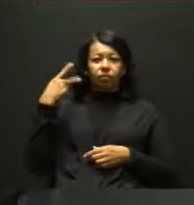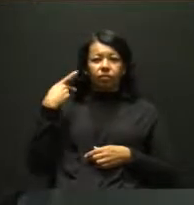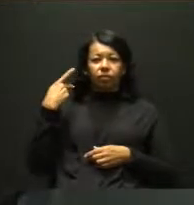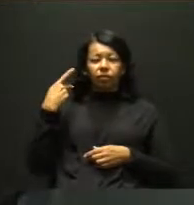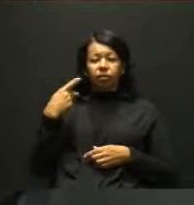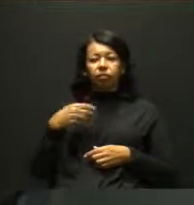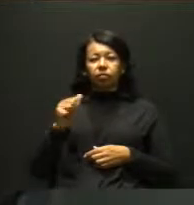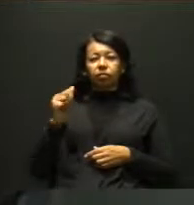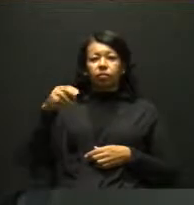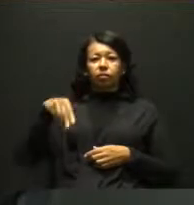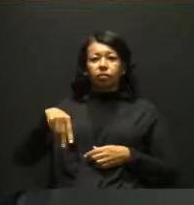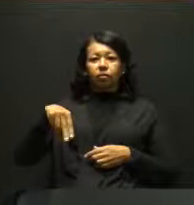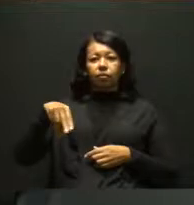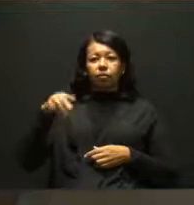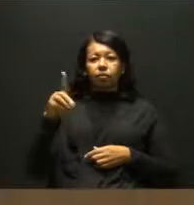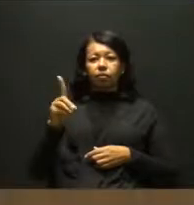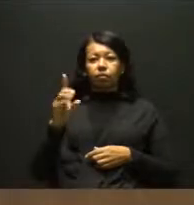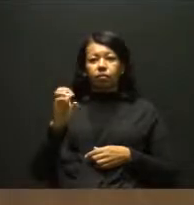anderson